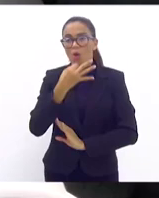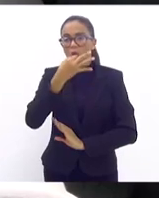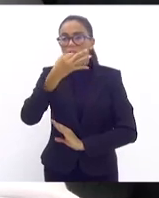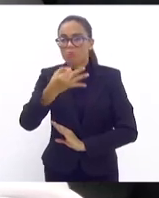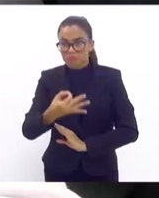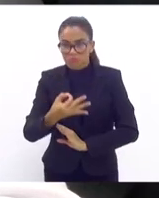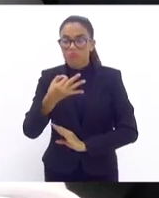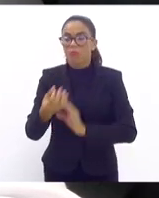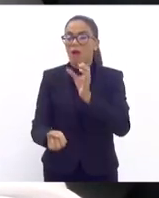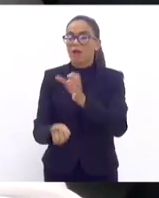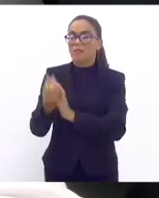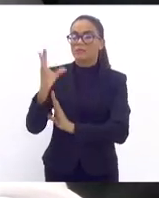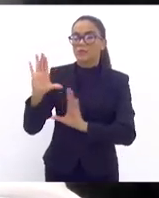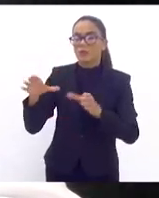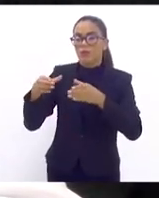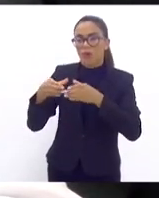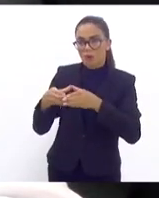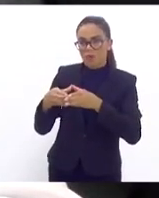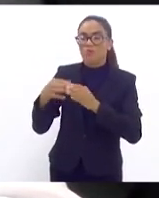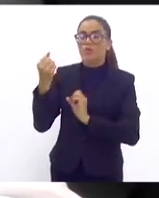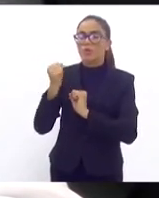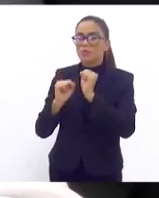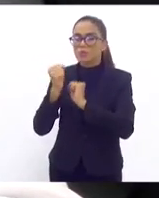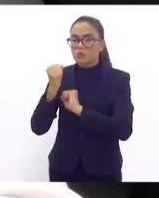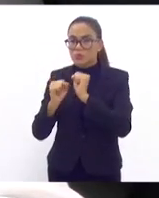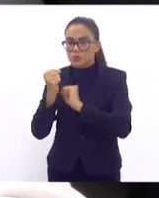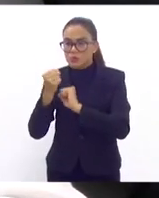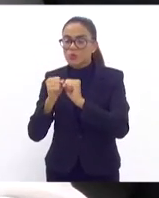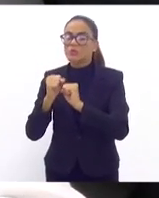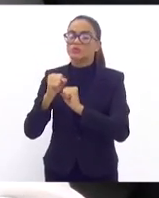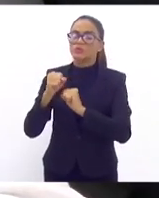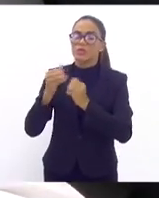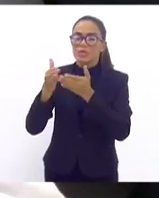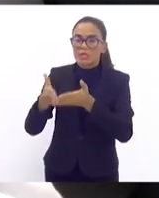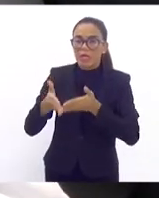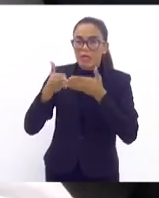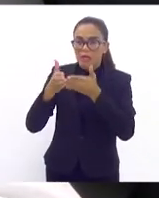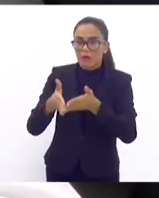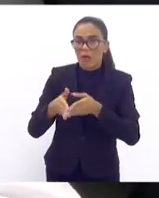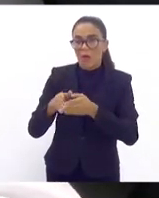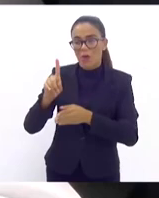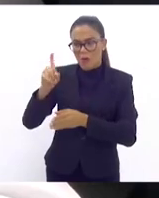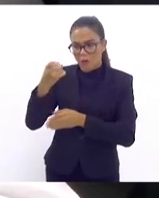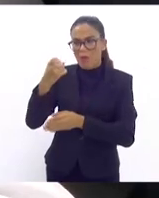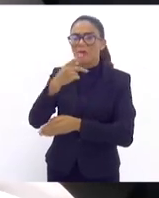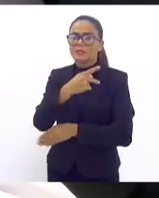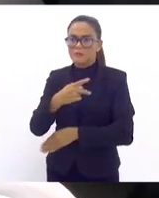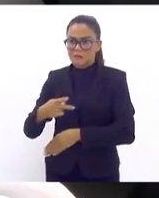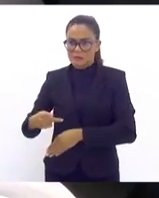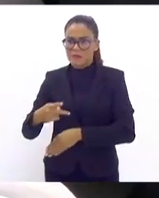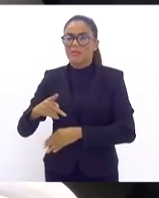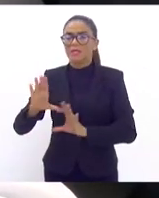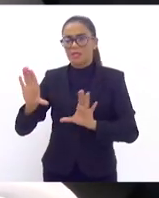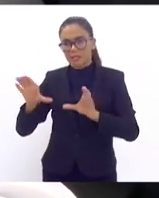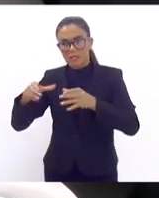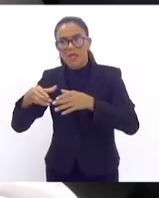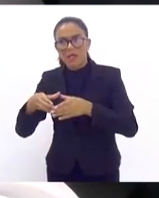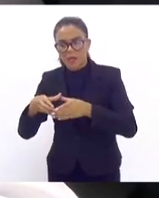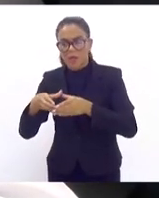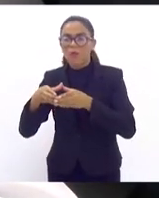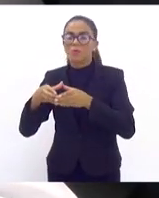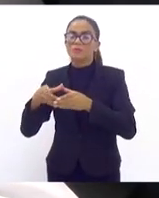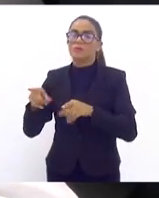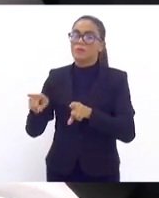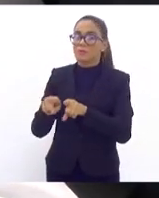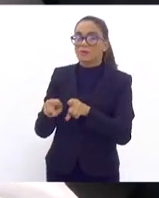uma comissão especial da indústria naval, offshore, petróleo e gás nessa casa. Fui presidente dessa comissão importante e que